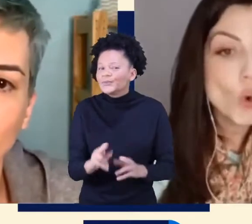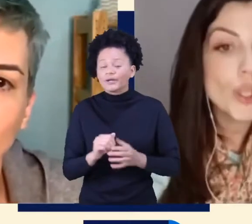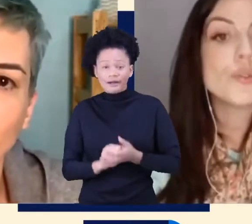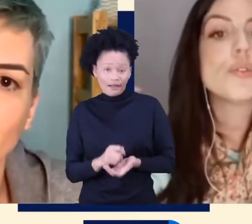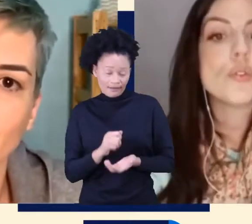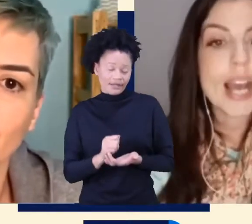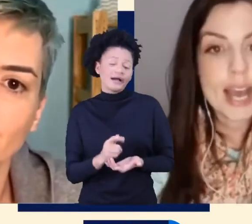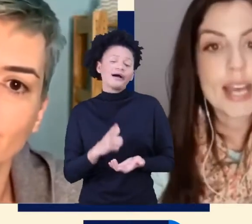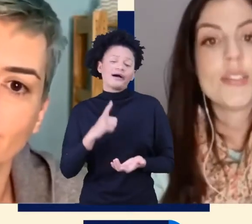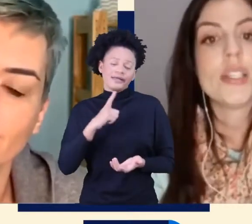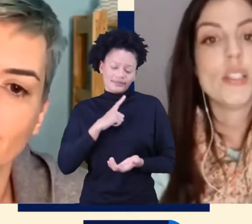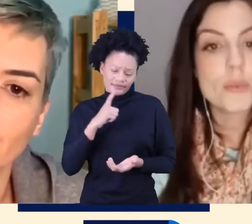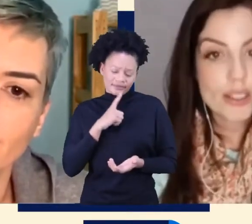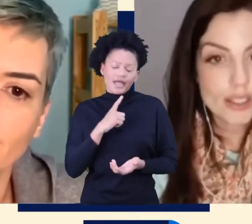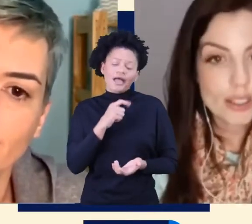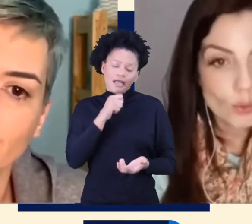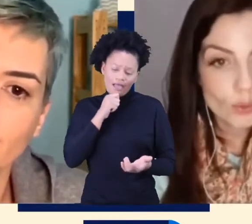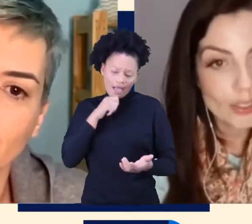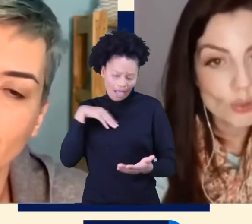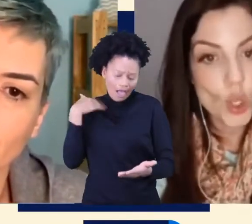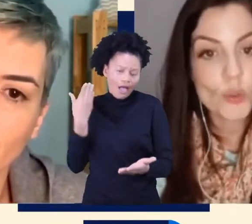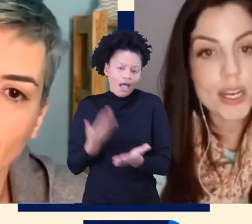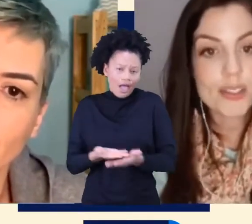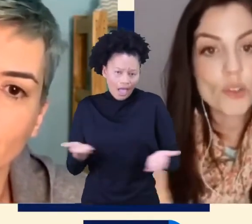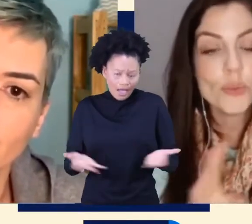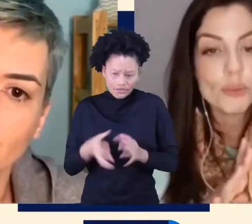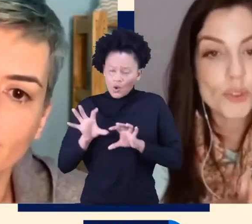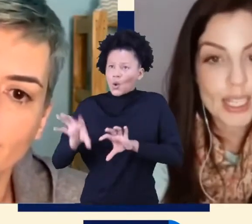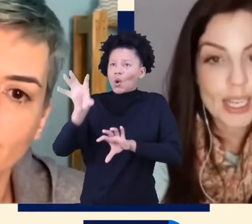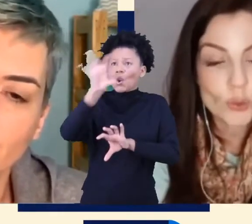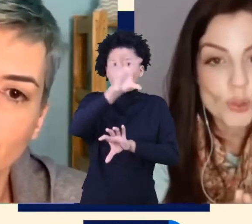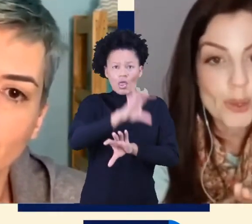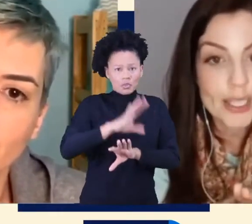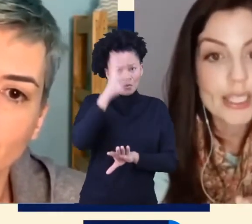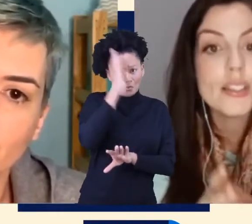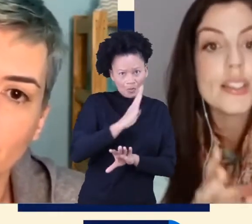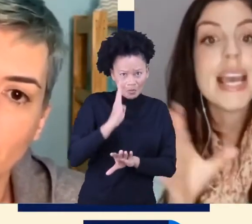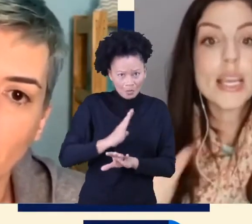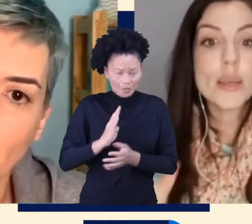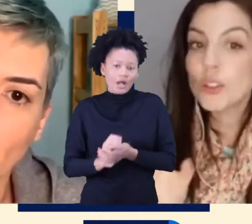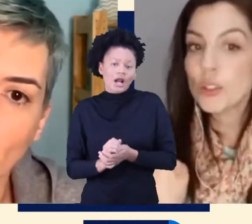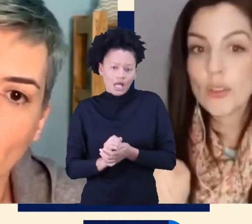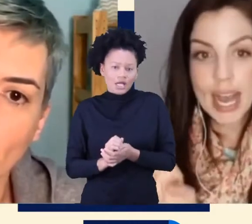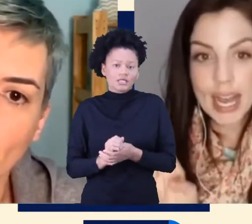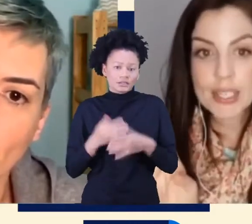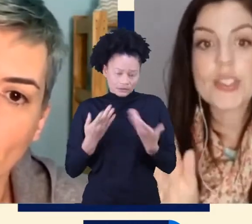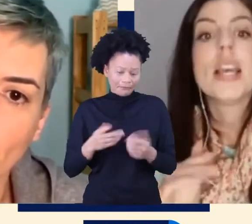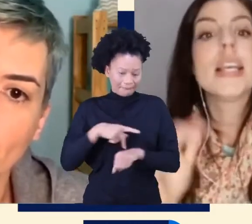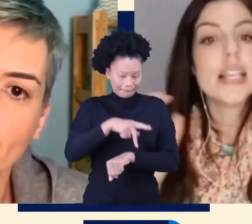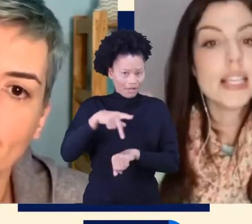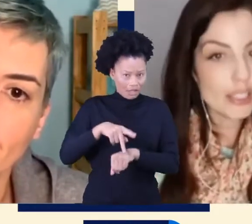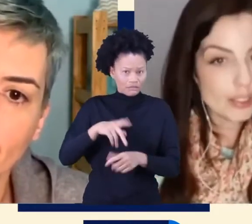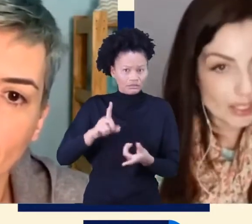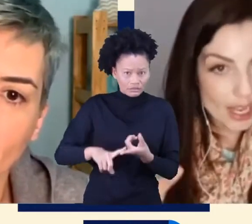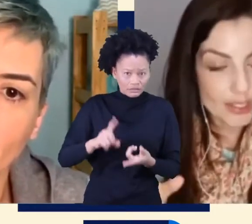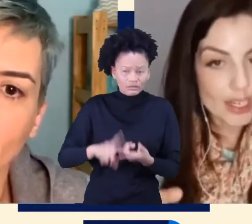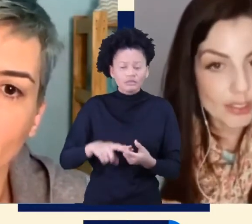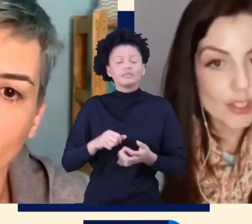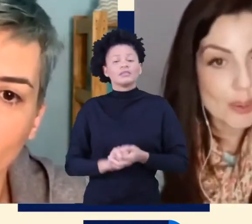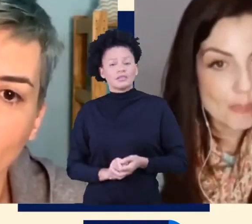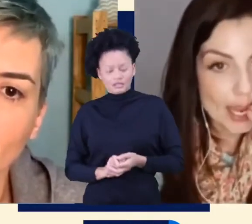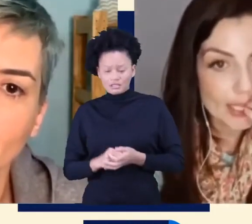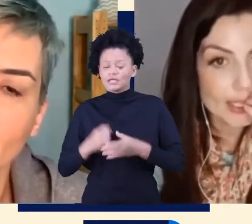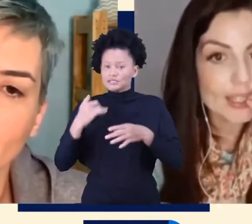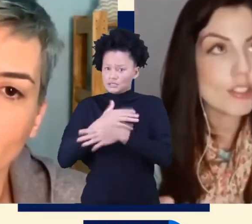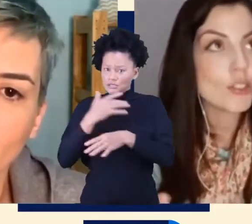em muitos lugares aqui do Brasil, tá? Não só no Brasil, mas vamos falar do nosso país, em muitos lugares e cidades